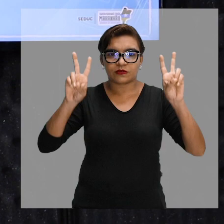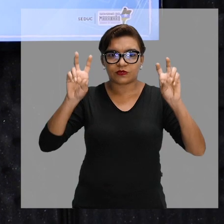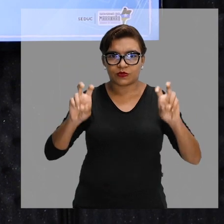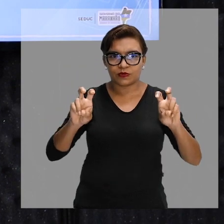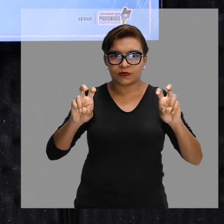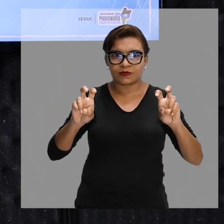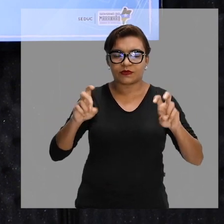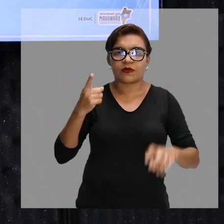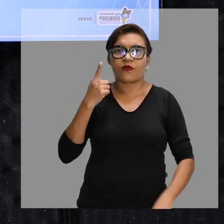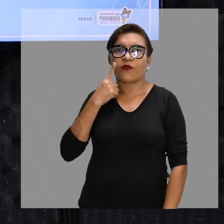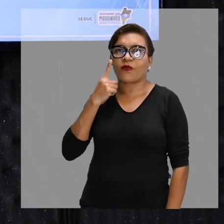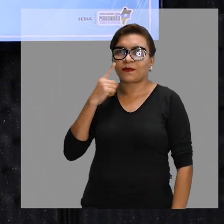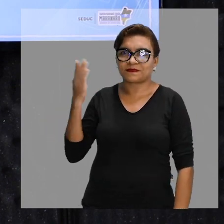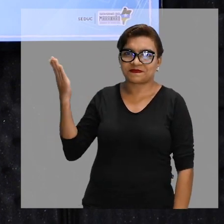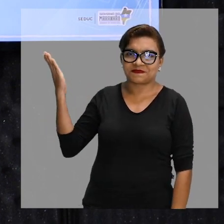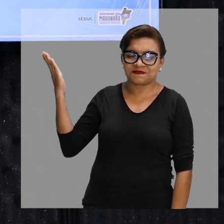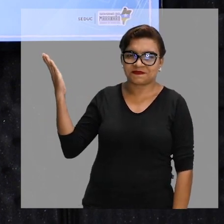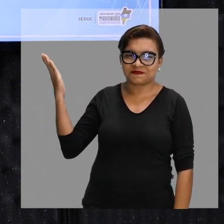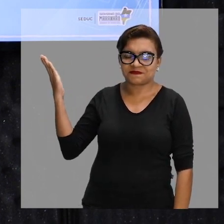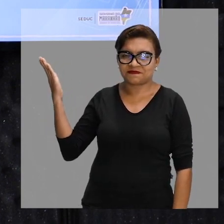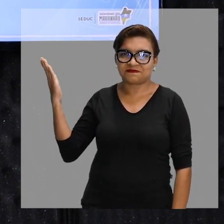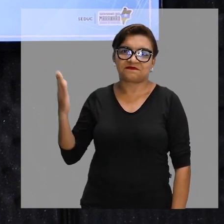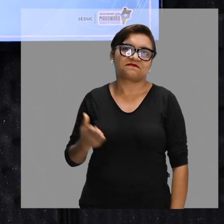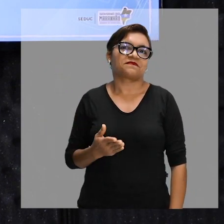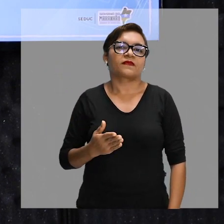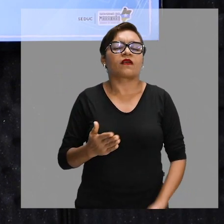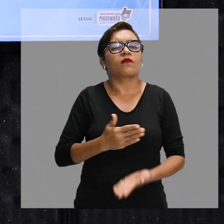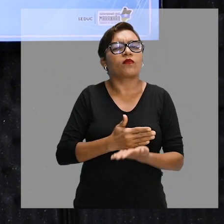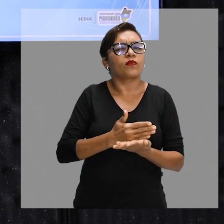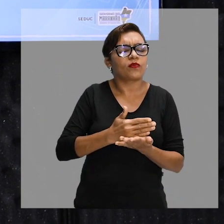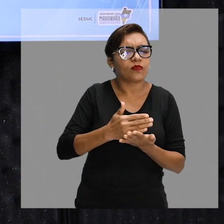luz. Então vamos fazer uma breve introdução,